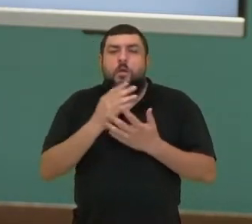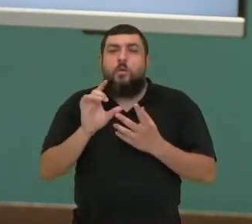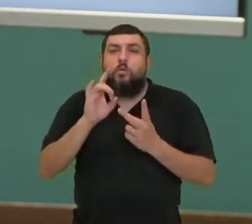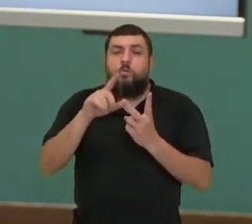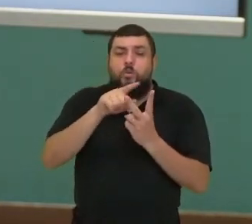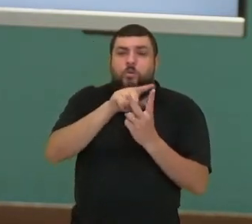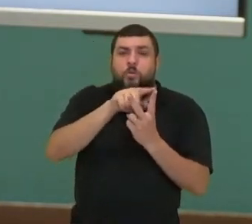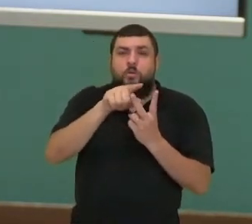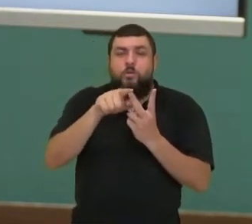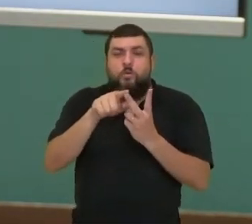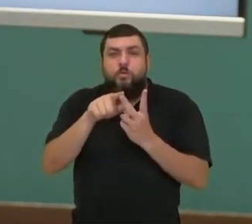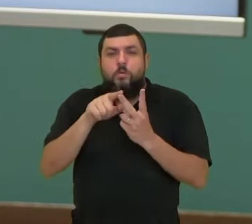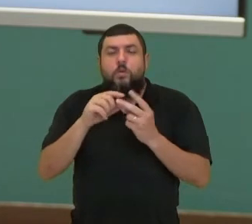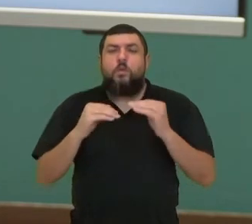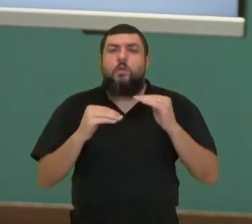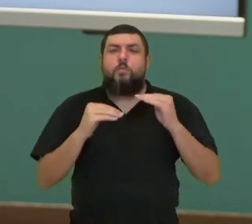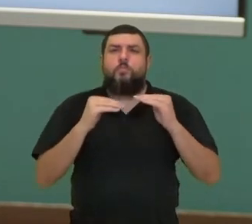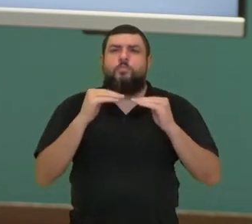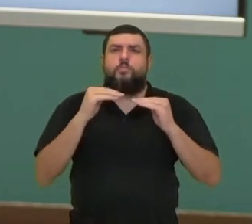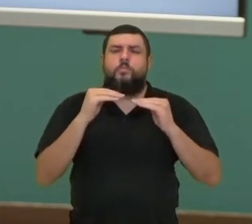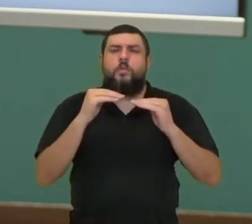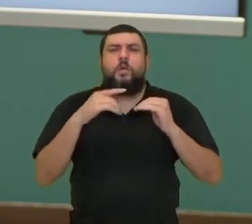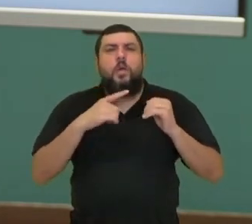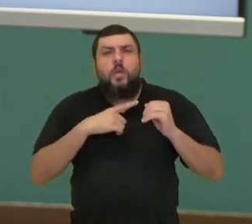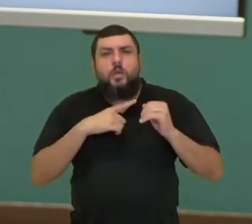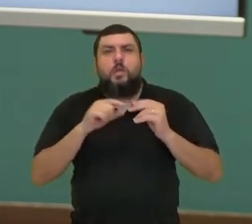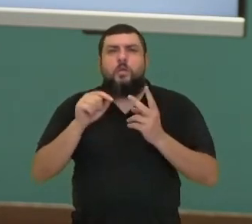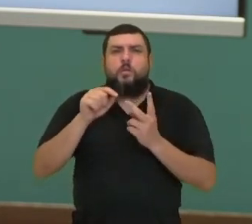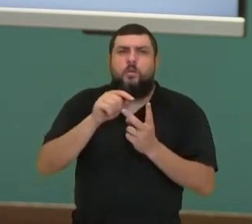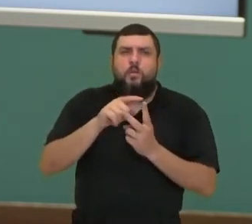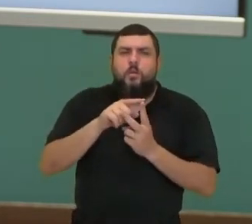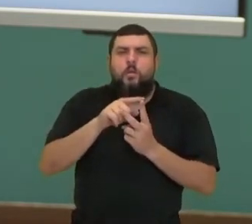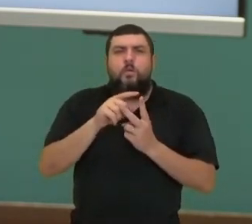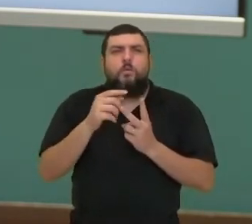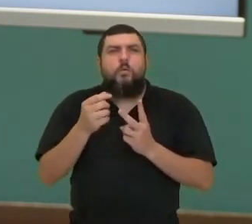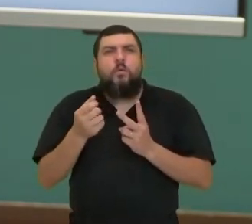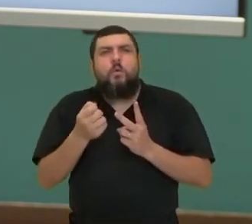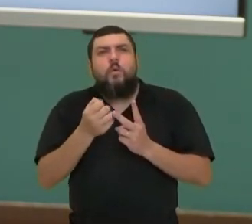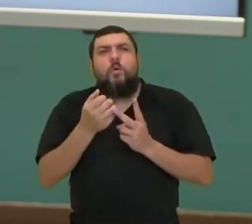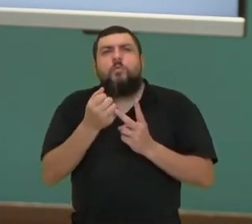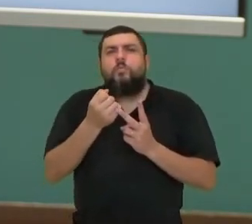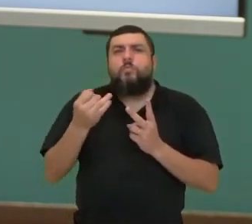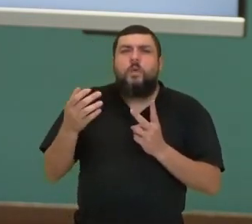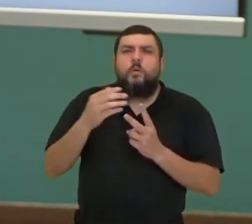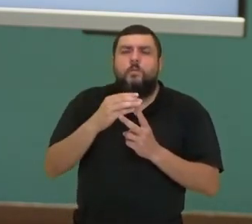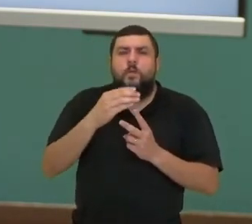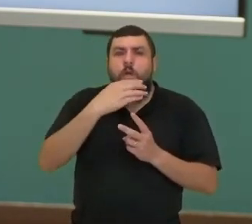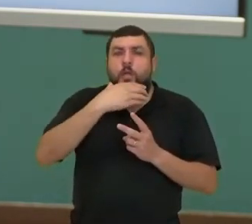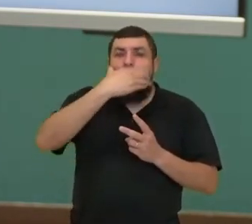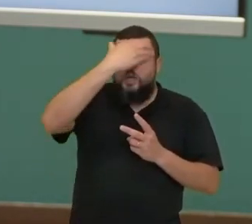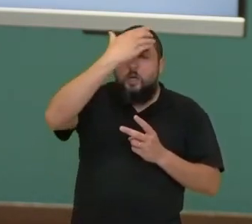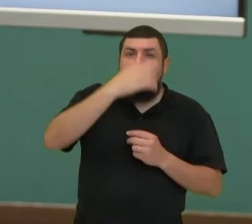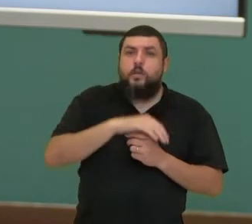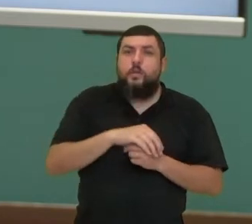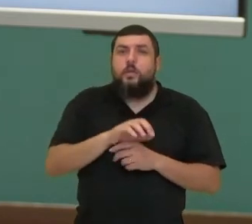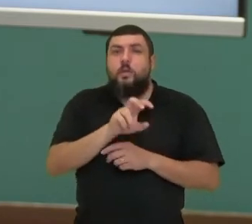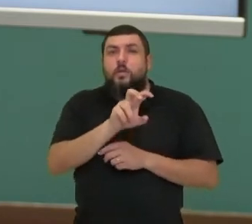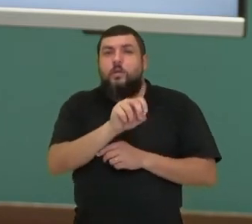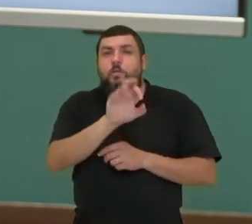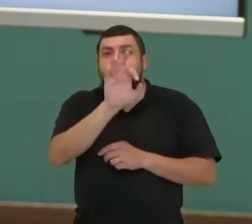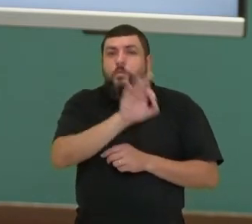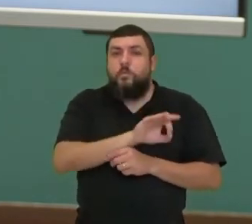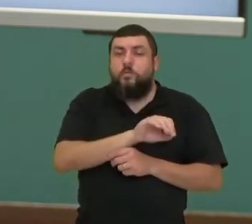aqui, eu posso dizer que a probabilidade de sair uma cara é de 50% e